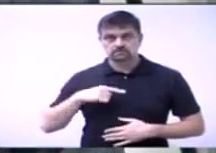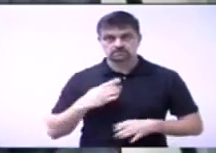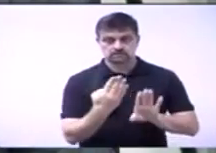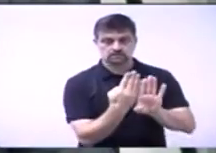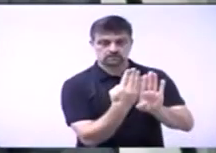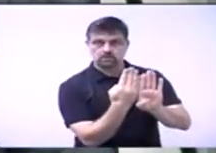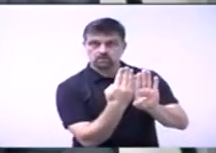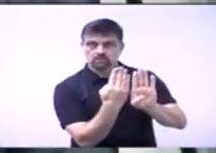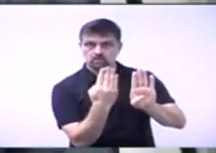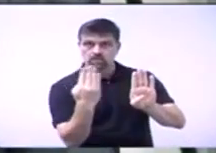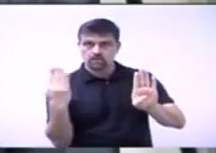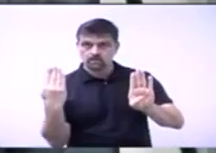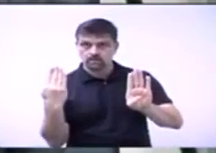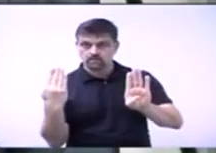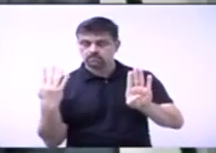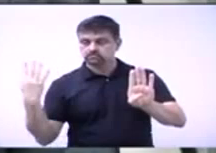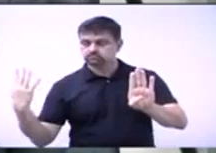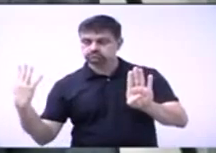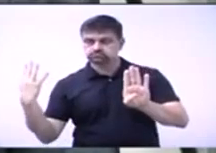bancárias,